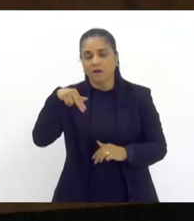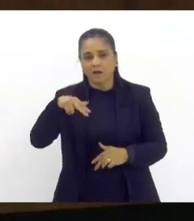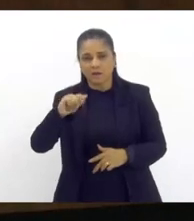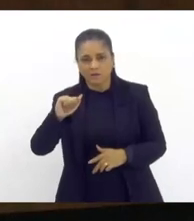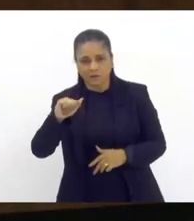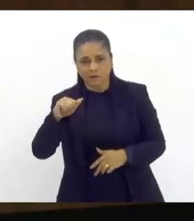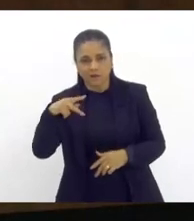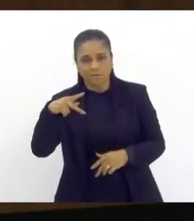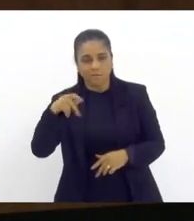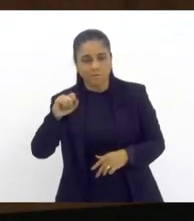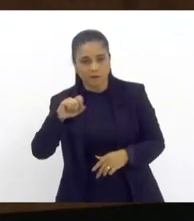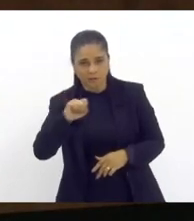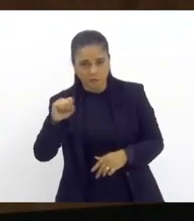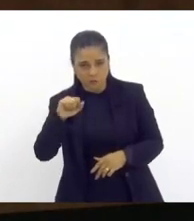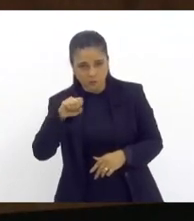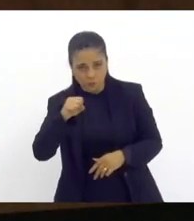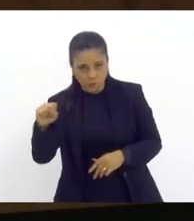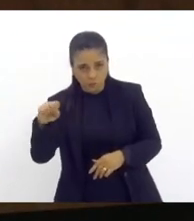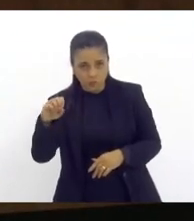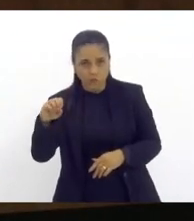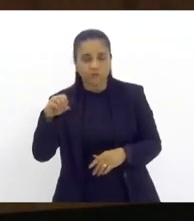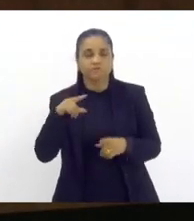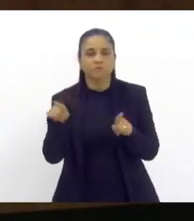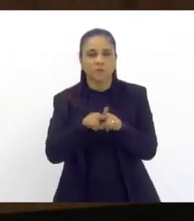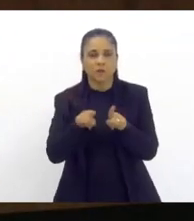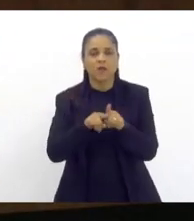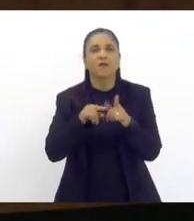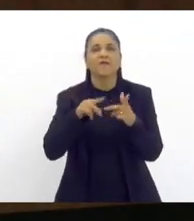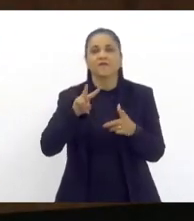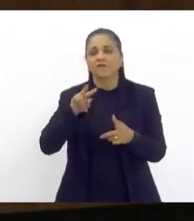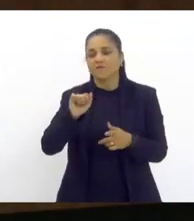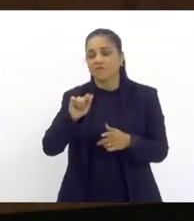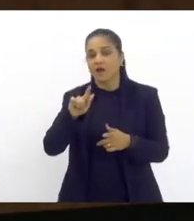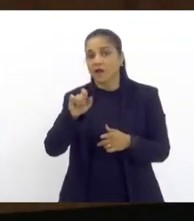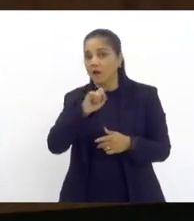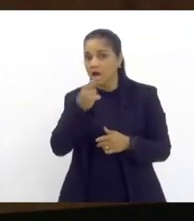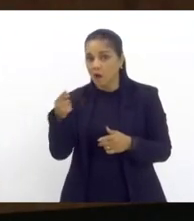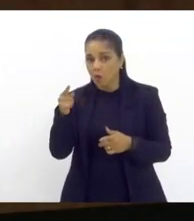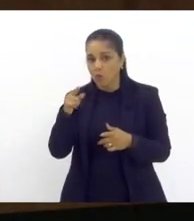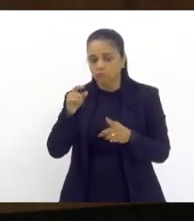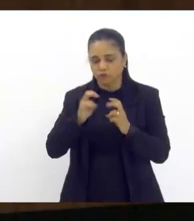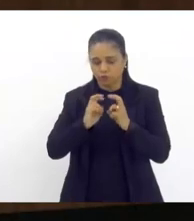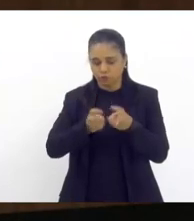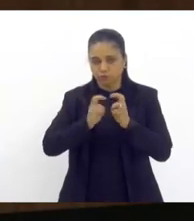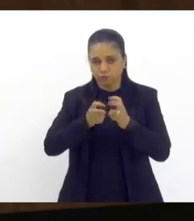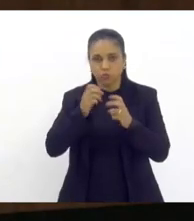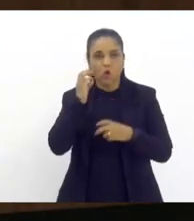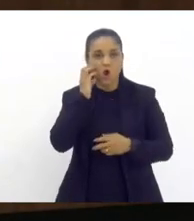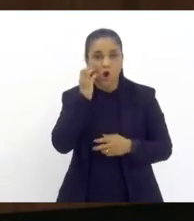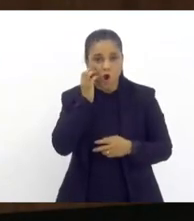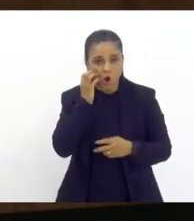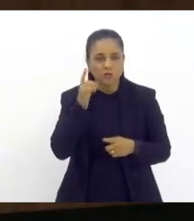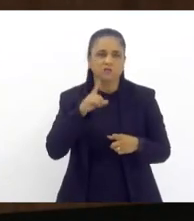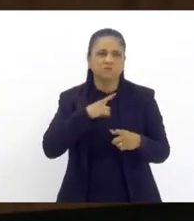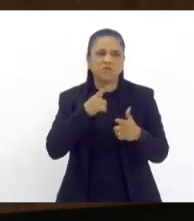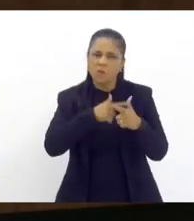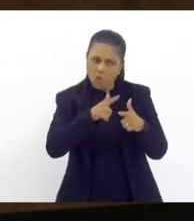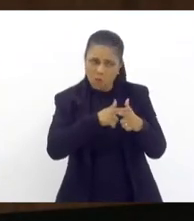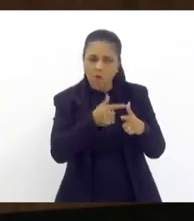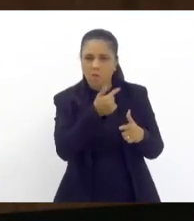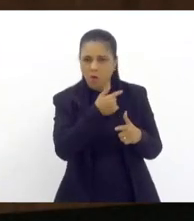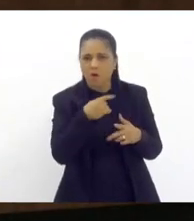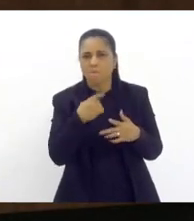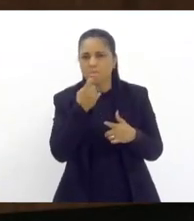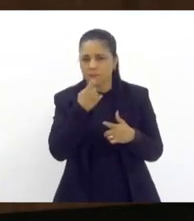estou falando aqui da questão do vagão rosa, recentemente houve um problema no, na linha férrea,